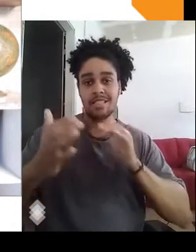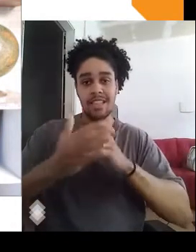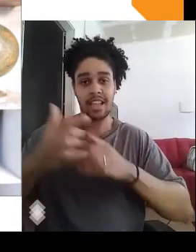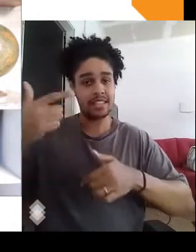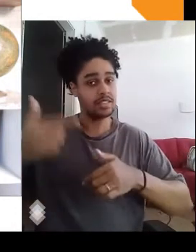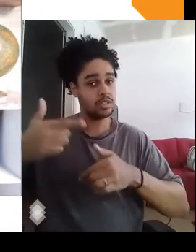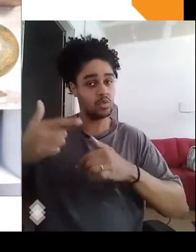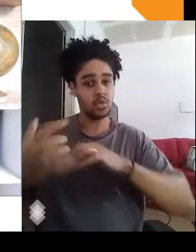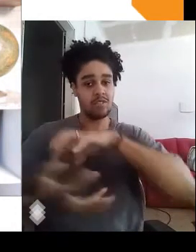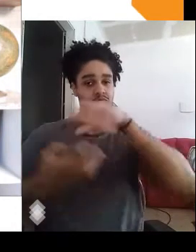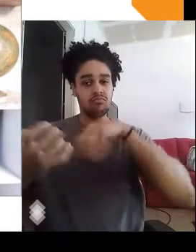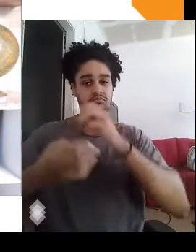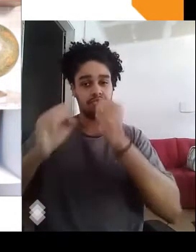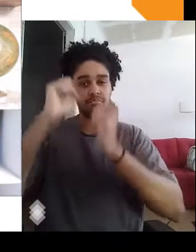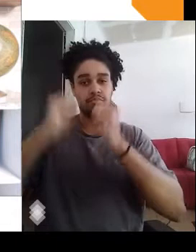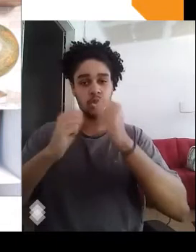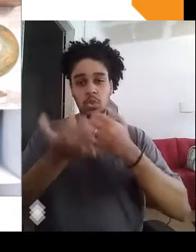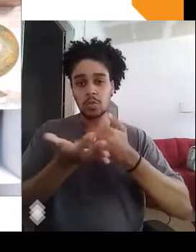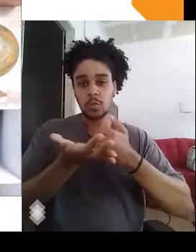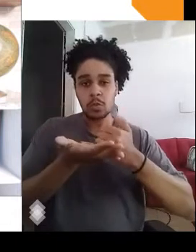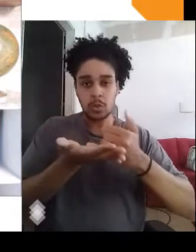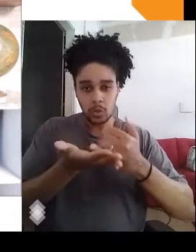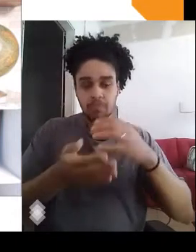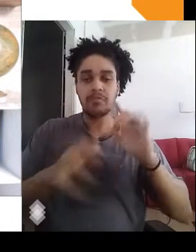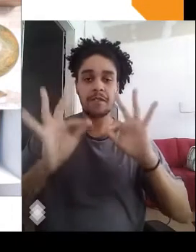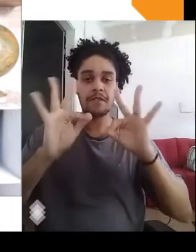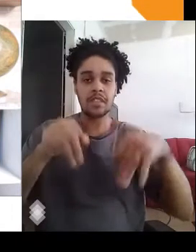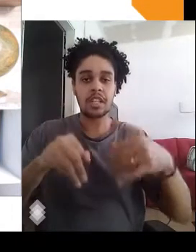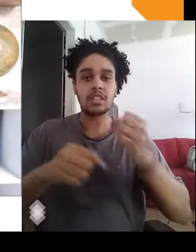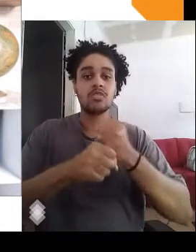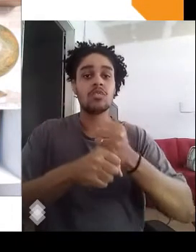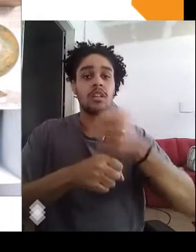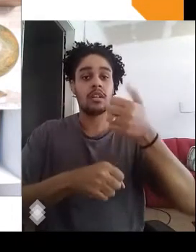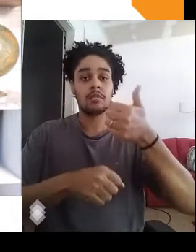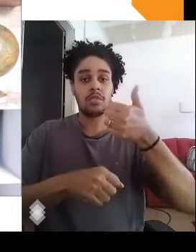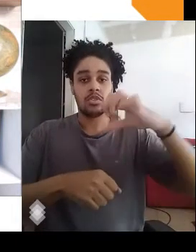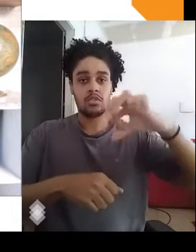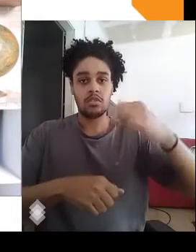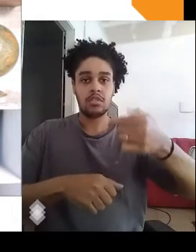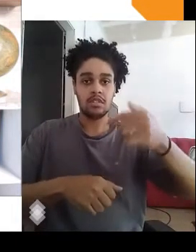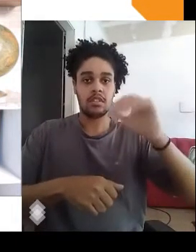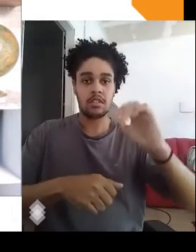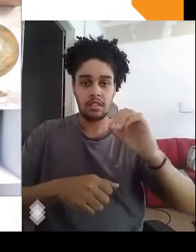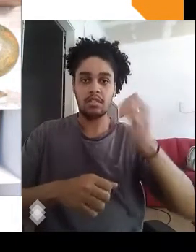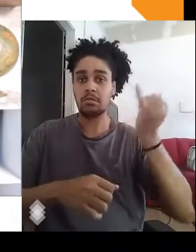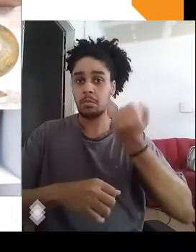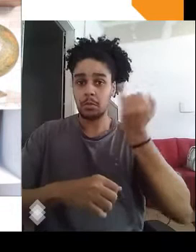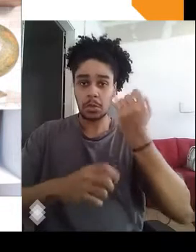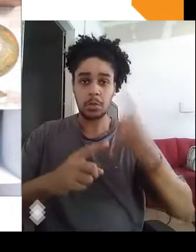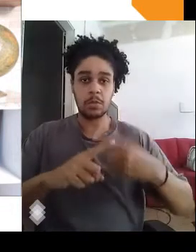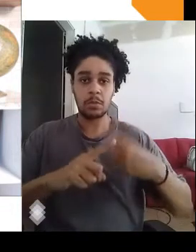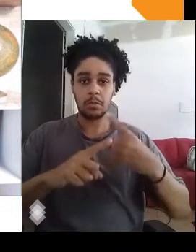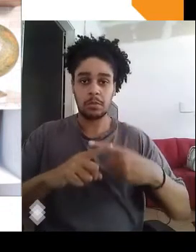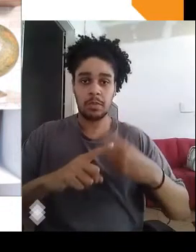até a segunda Revolução Industrial, desde o seu início e finalizando nos anos 70. Os anos 70 são